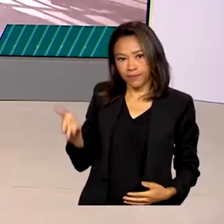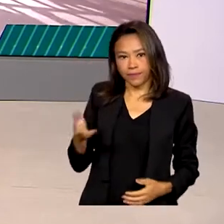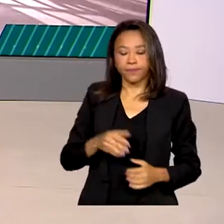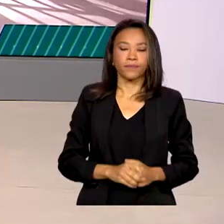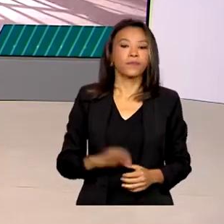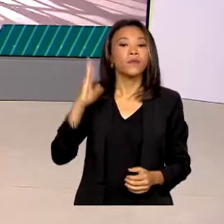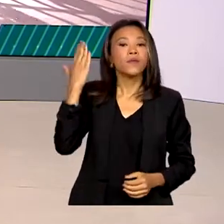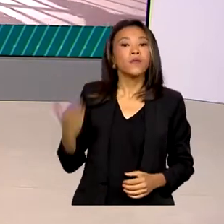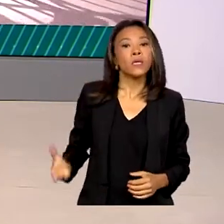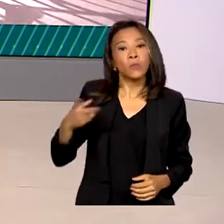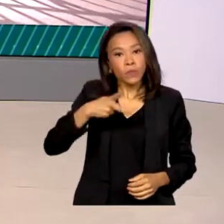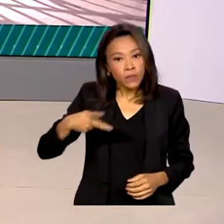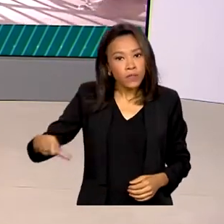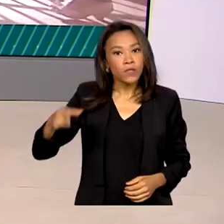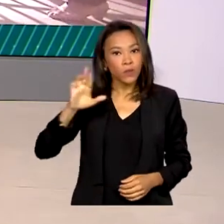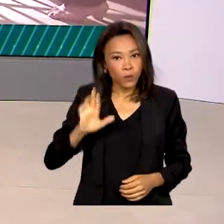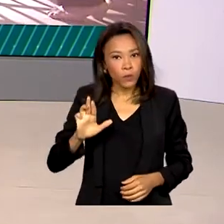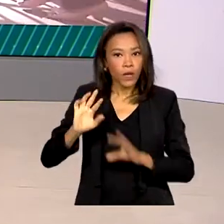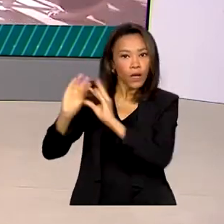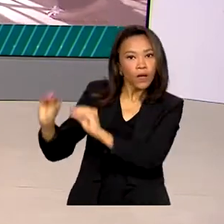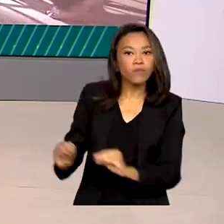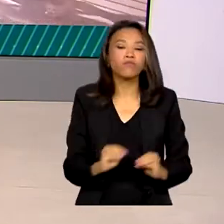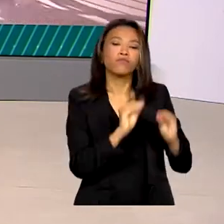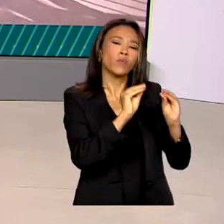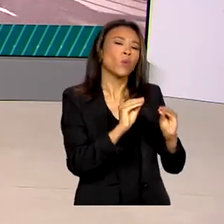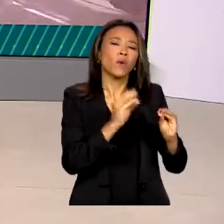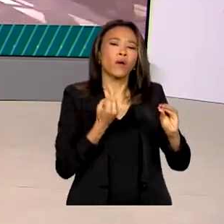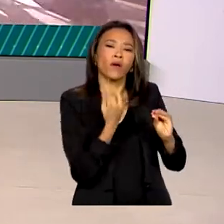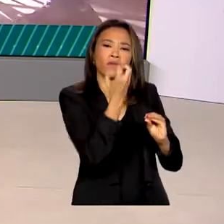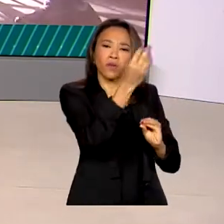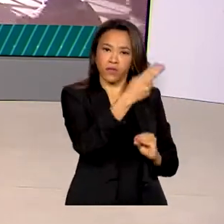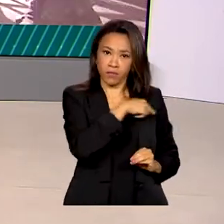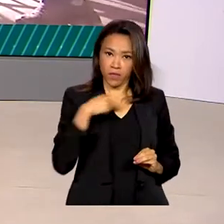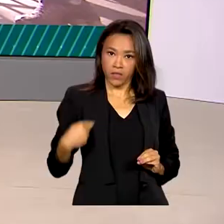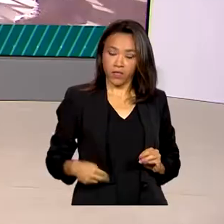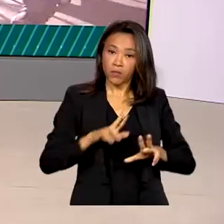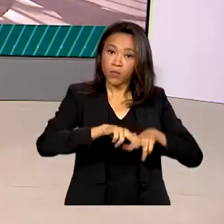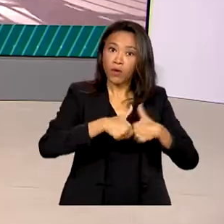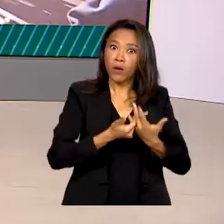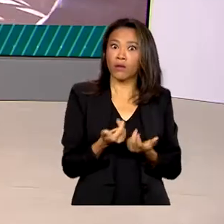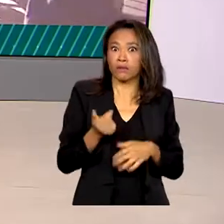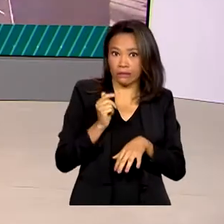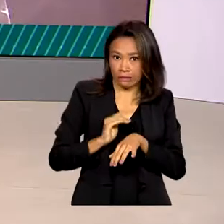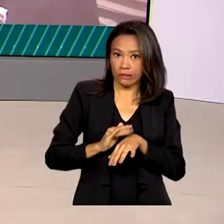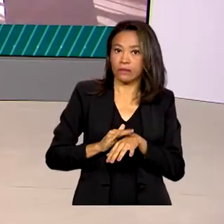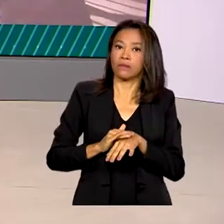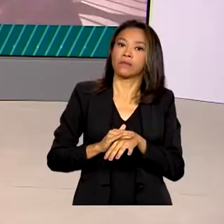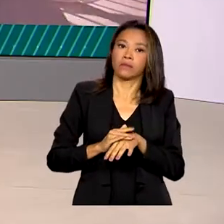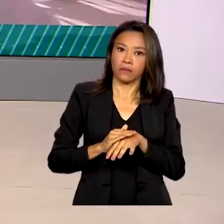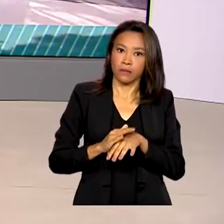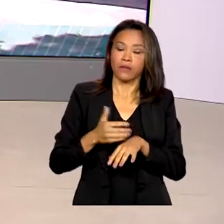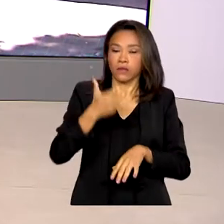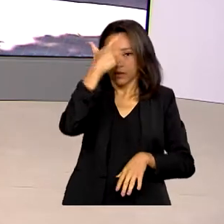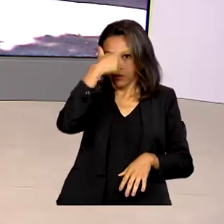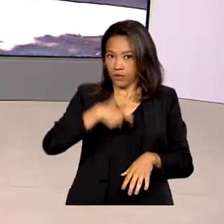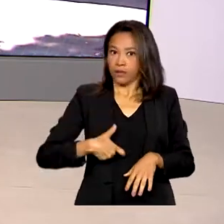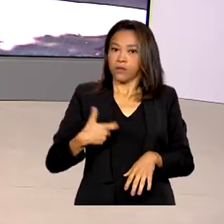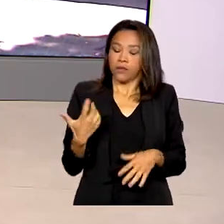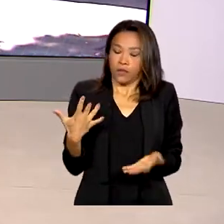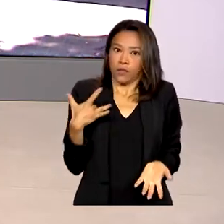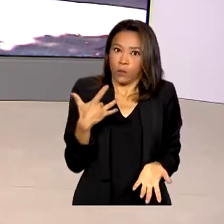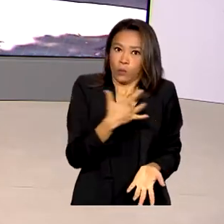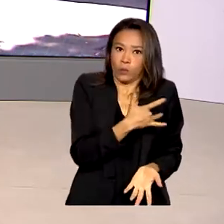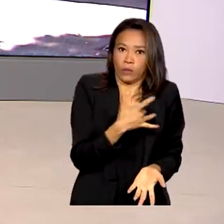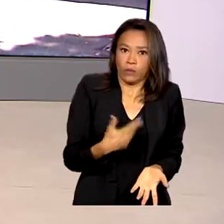o presidente Lula adiou a viagem que faria para a China por questões de saúde vamos conversar com o repórter Glauco de Queiroz